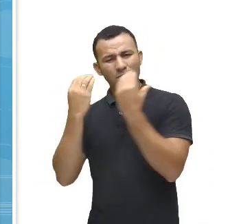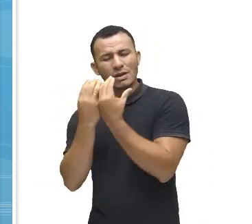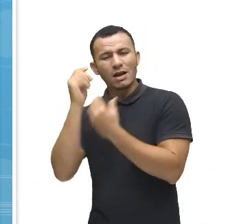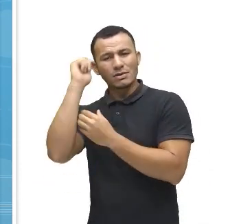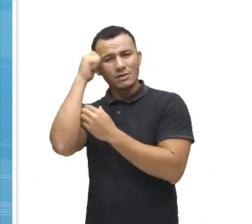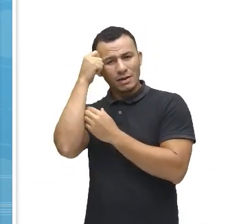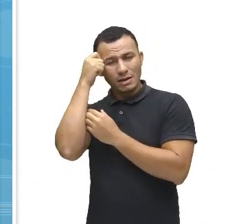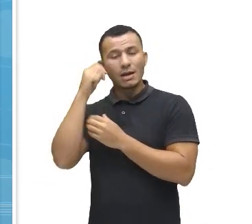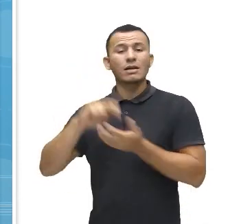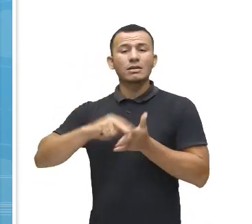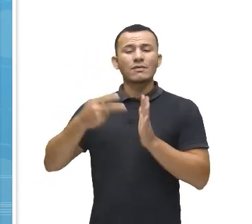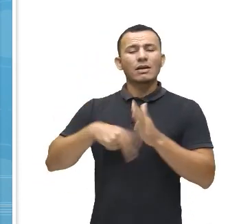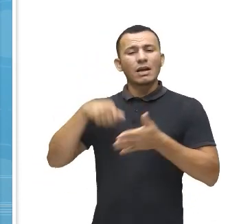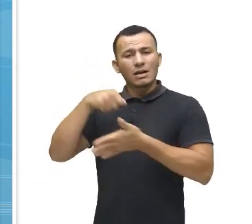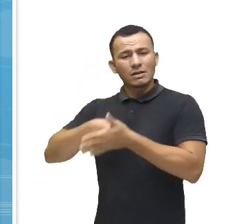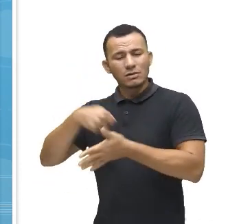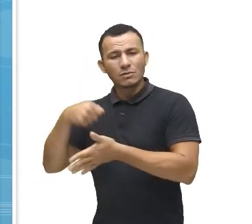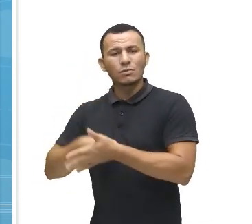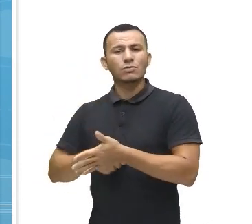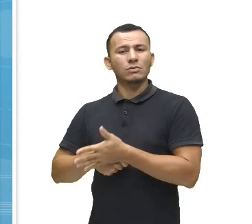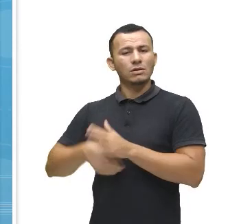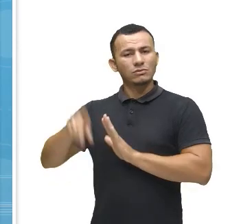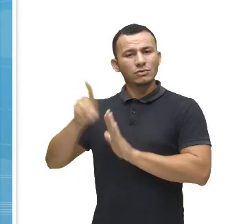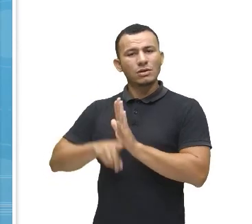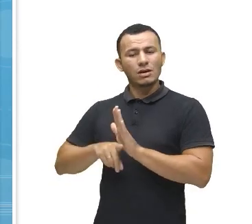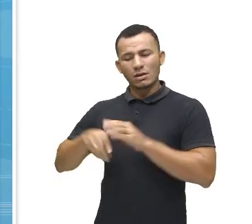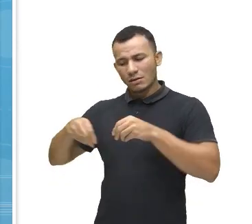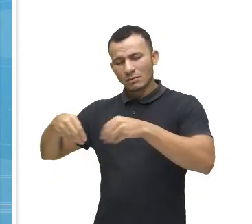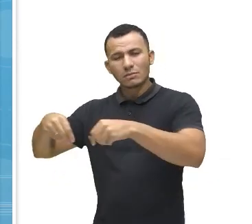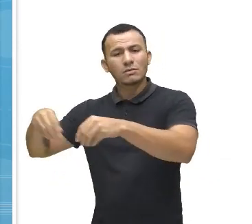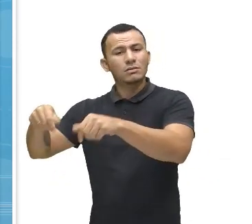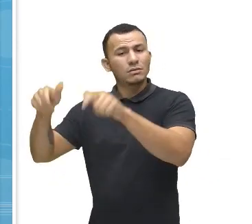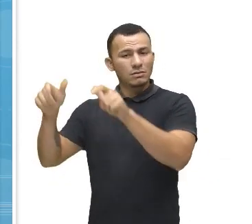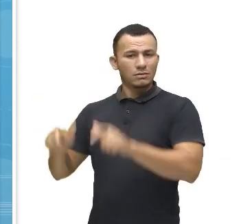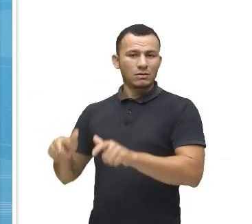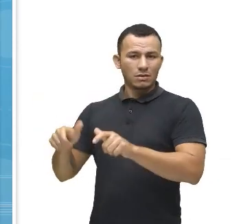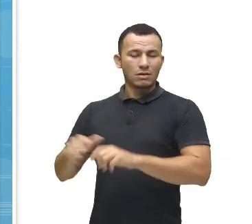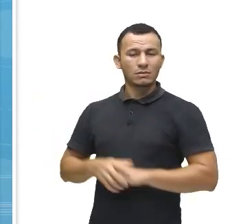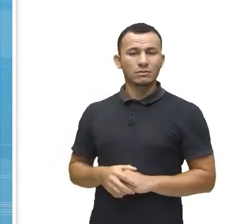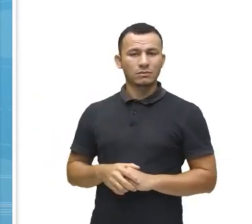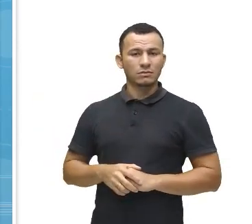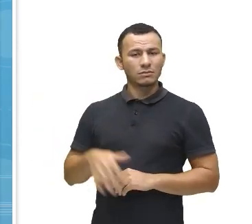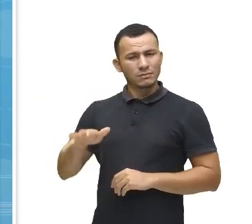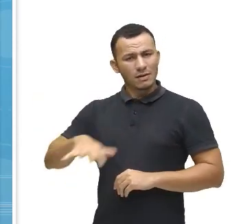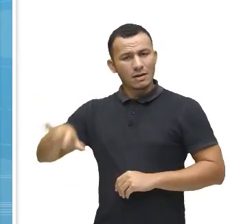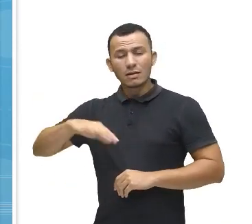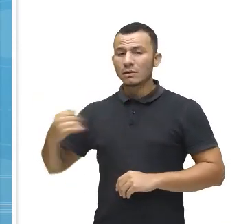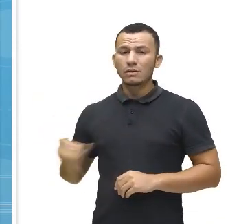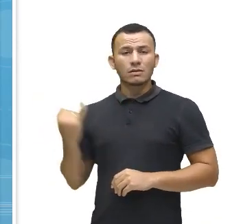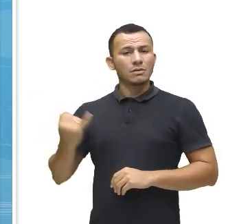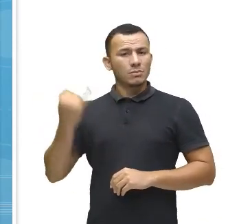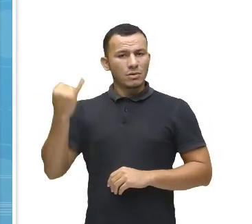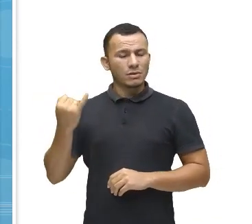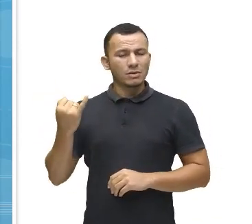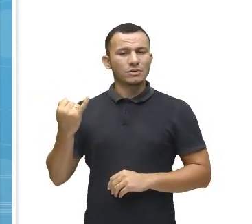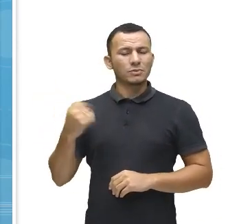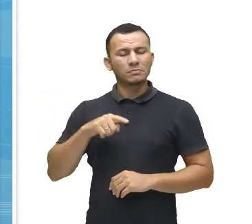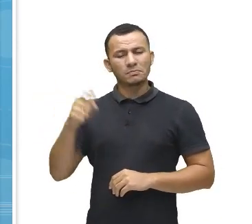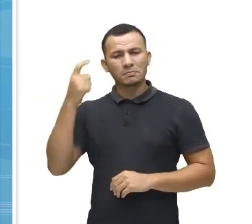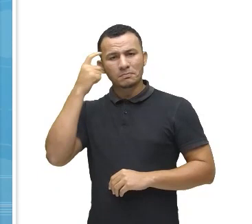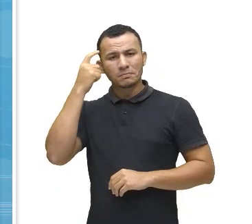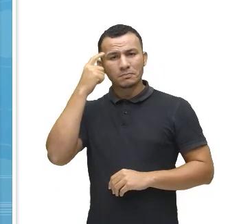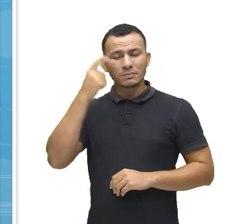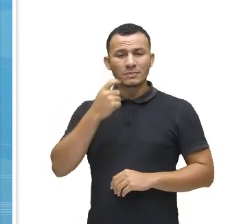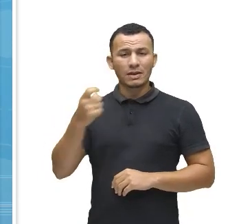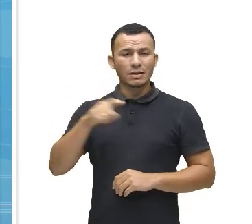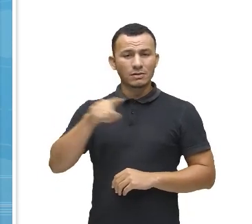a luta pelo direito à terra. Luta pelo direito à terra. Isso é muito importante e é interessante que vocês tenham